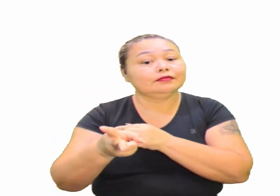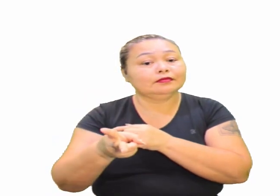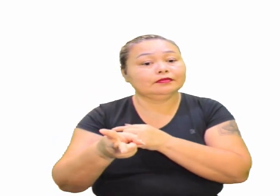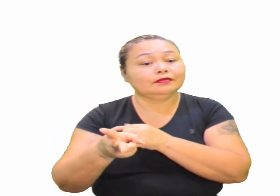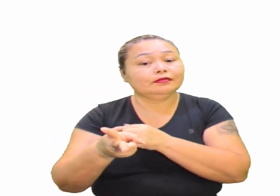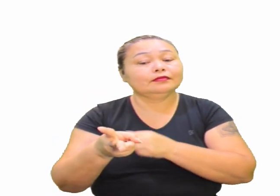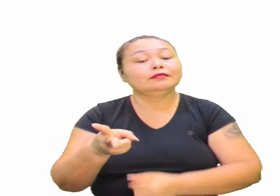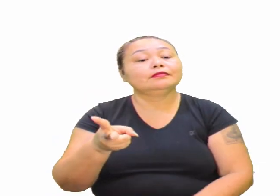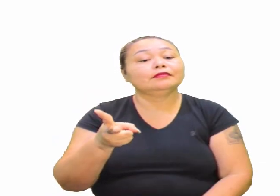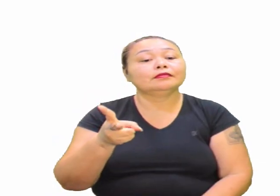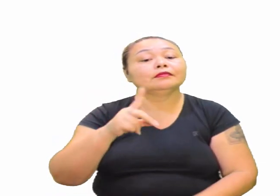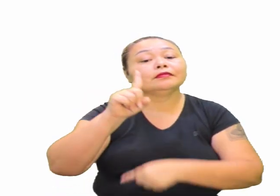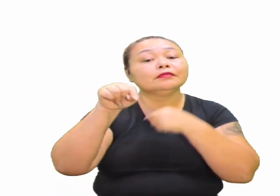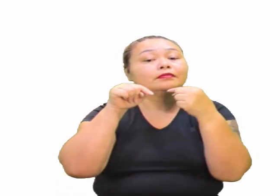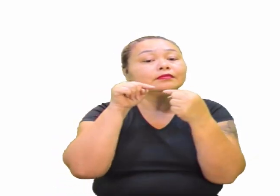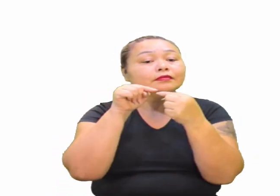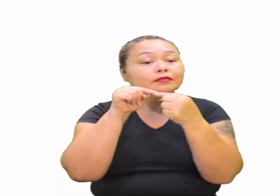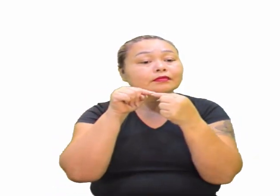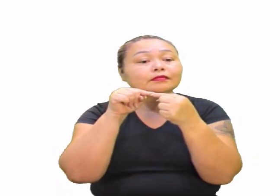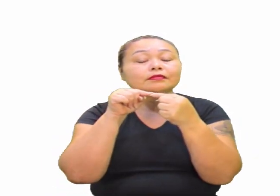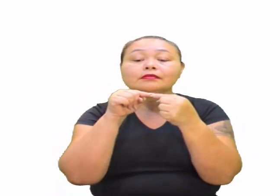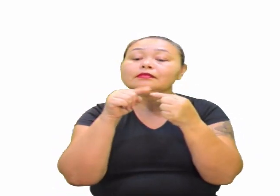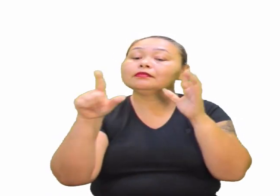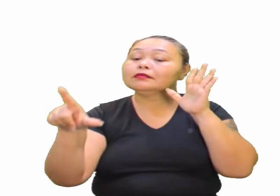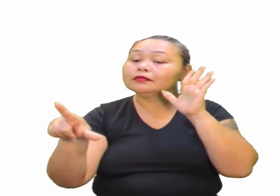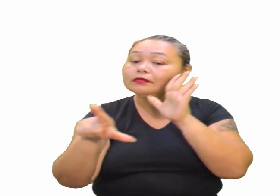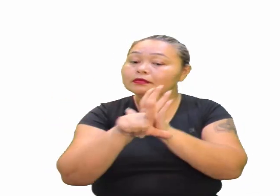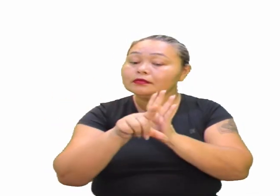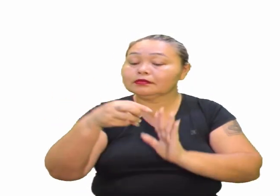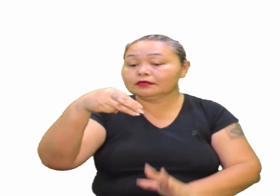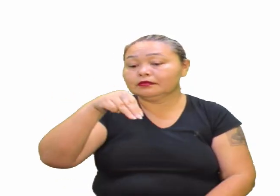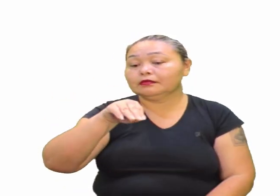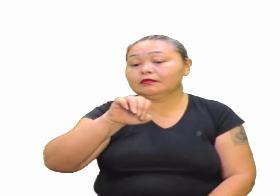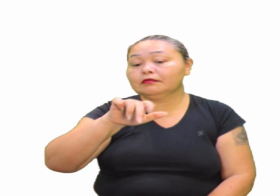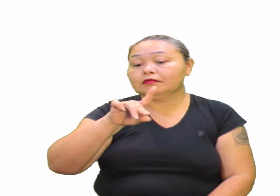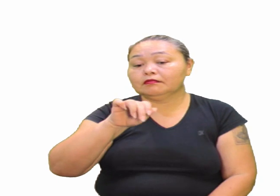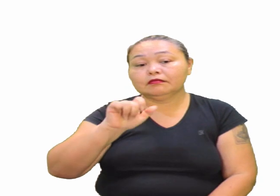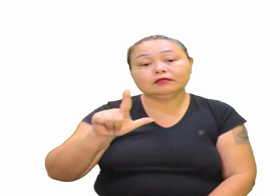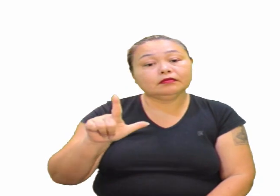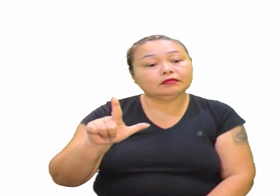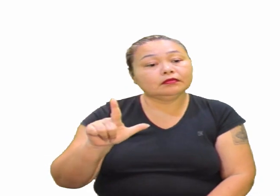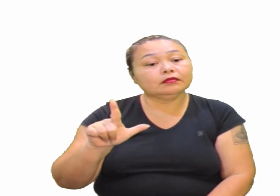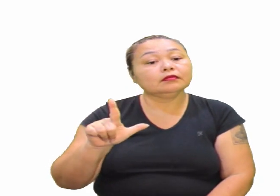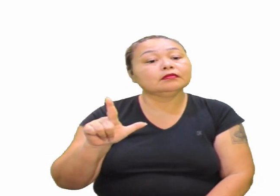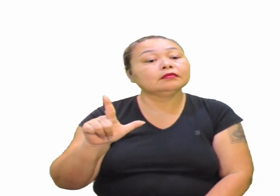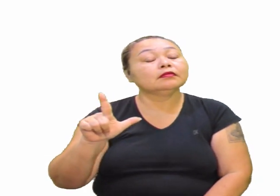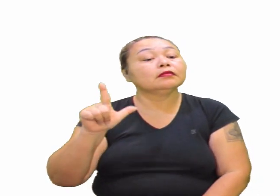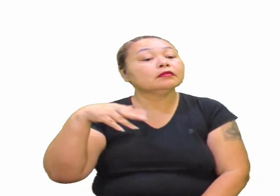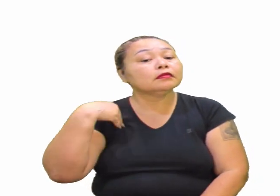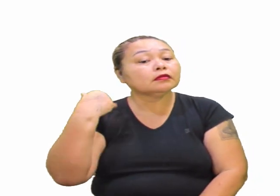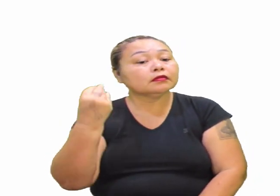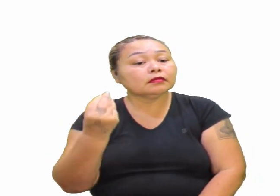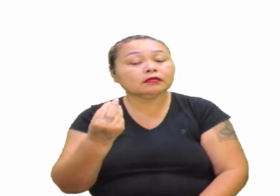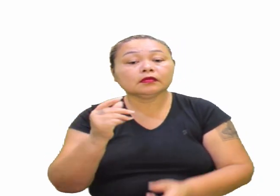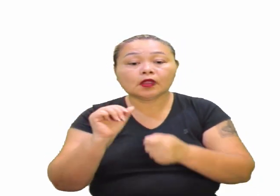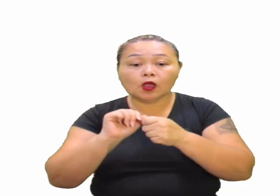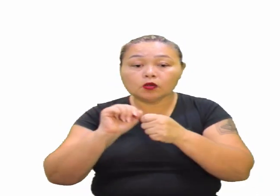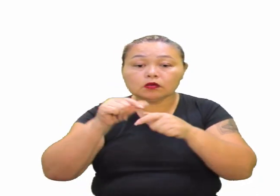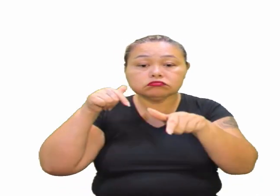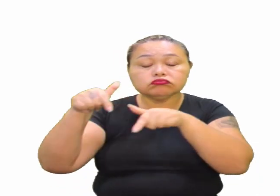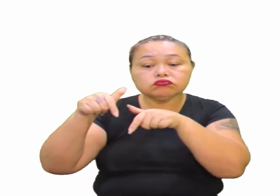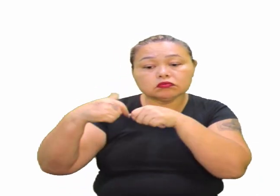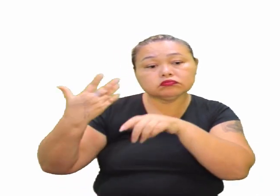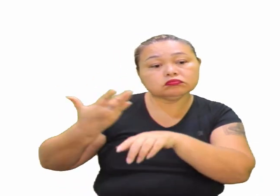Então, o objetivo da primeira lei mendeliana em razão tomou conhecimento dos trabalhos dos